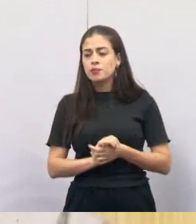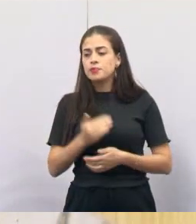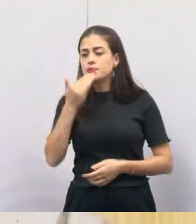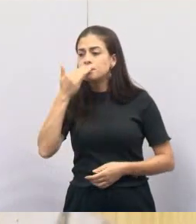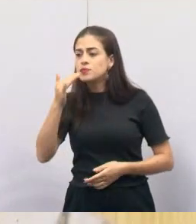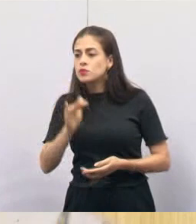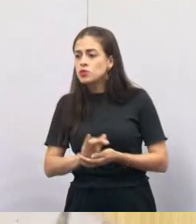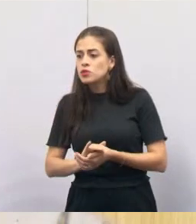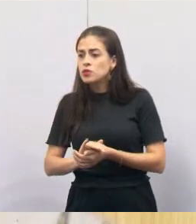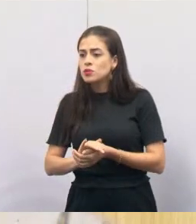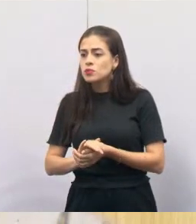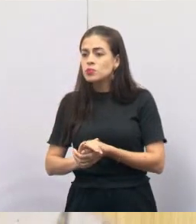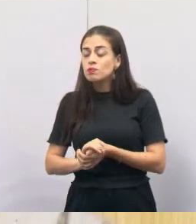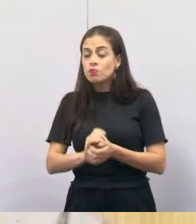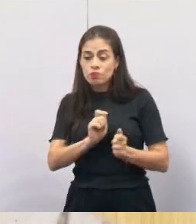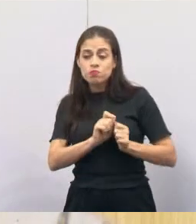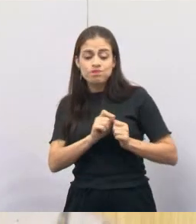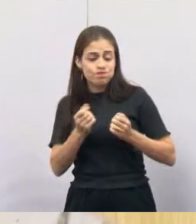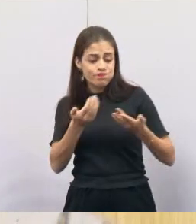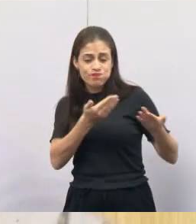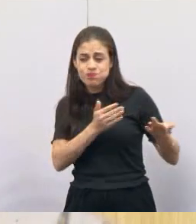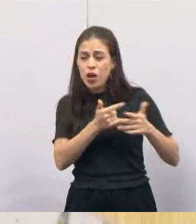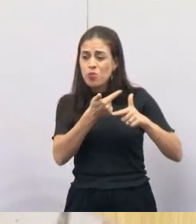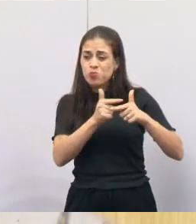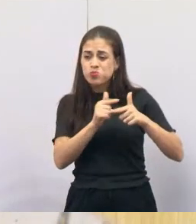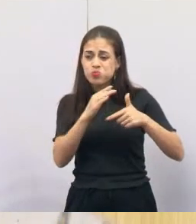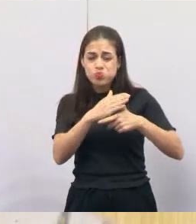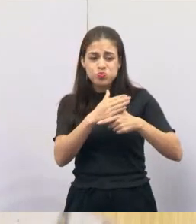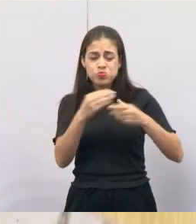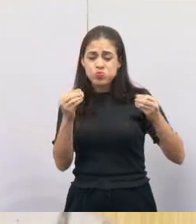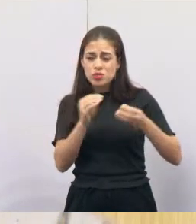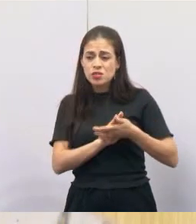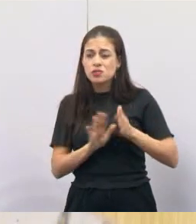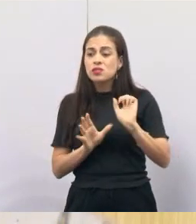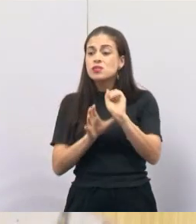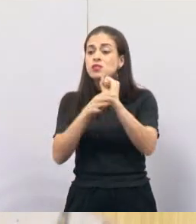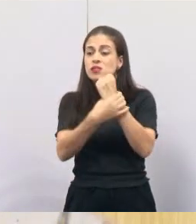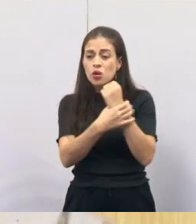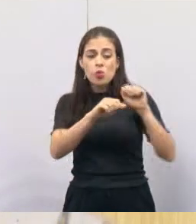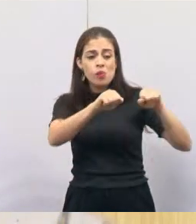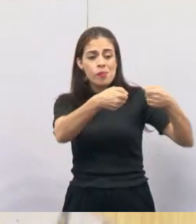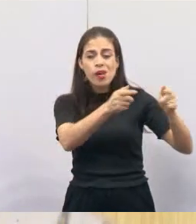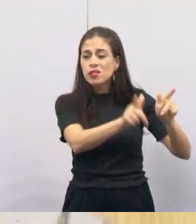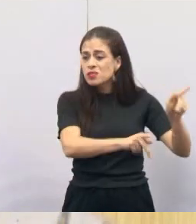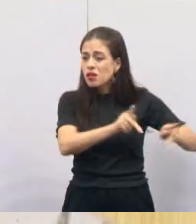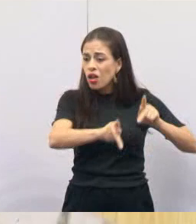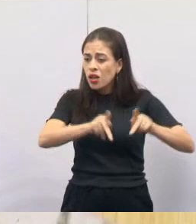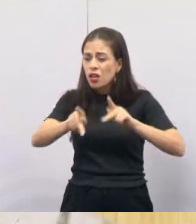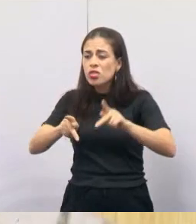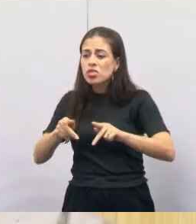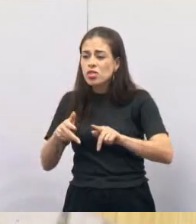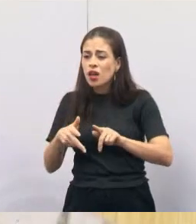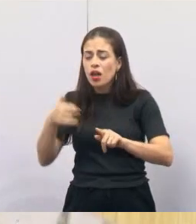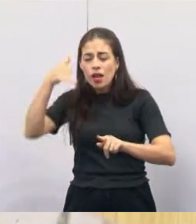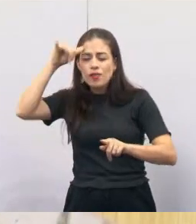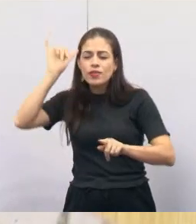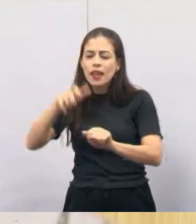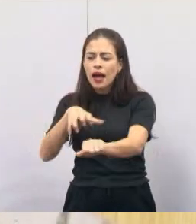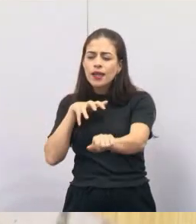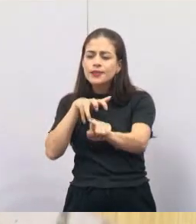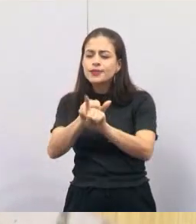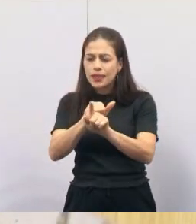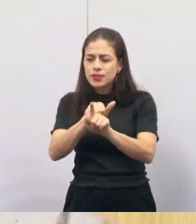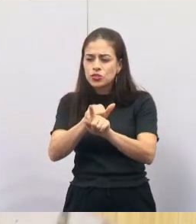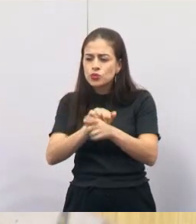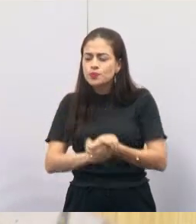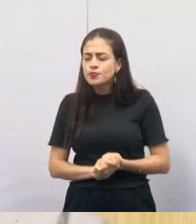solicitamos devidas providências, objetivando a segurança da coletividade, evitando acidentes e prejuízos maiores. Assim sendo,